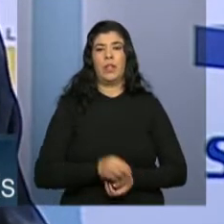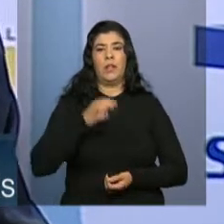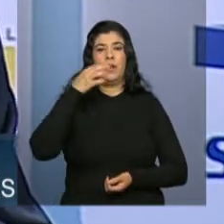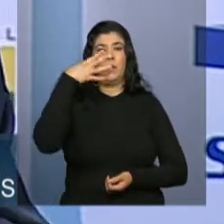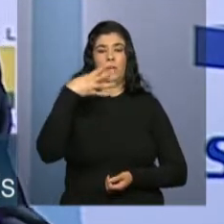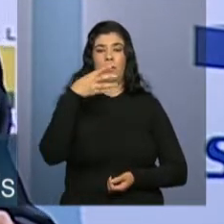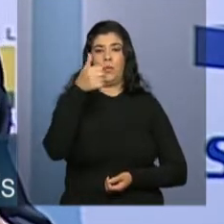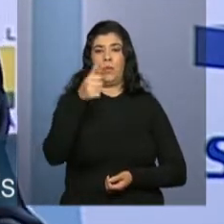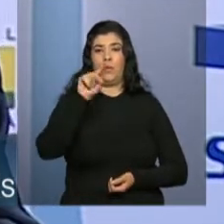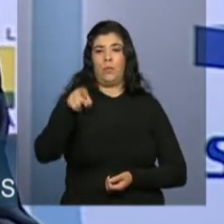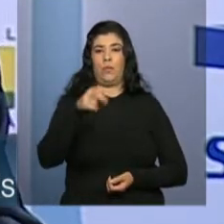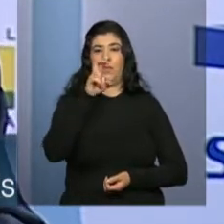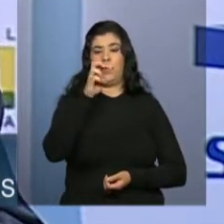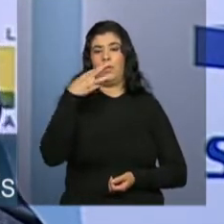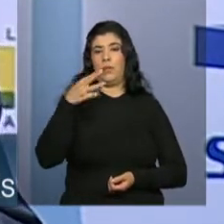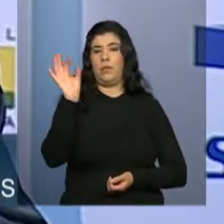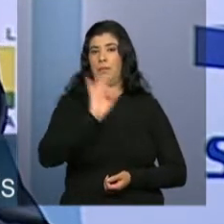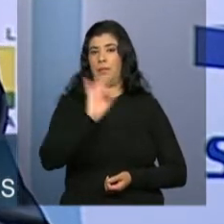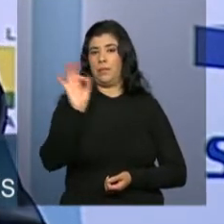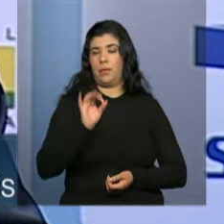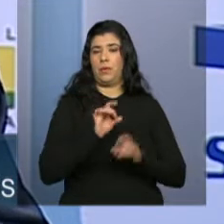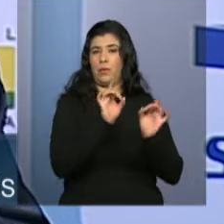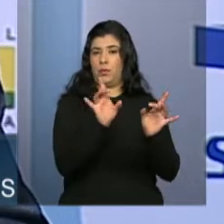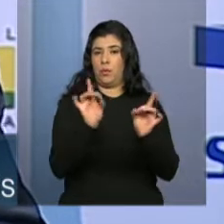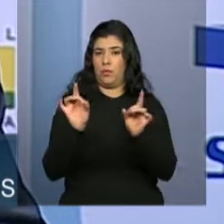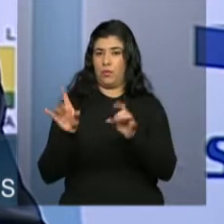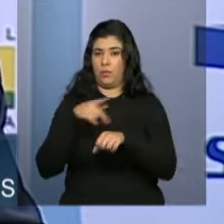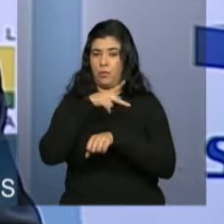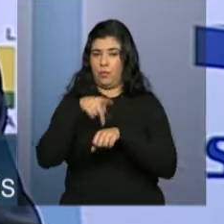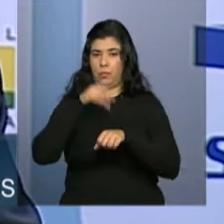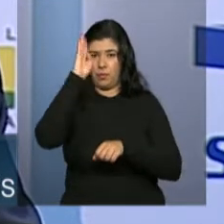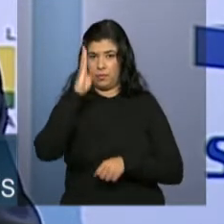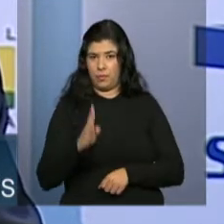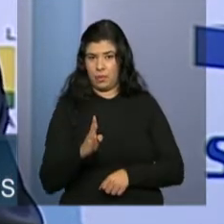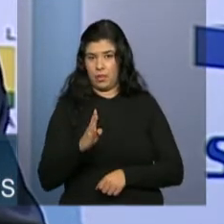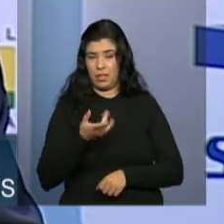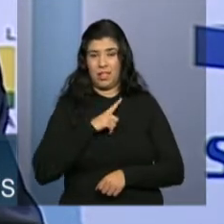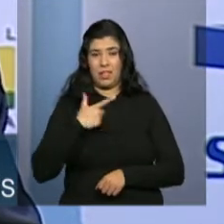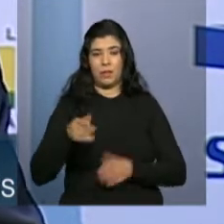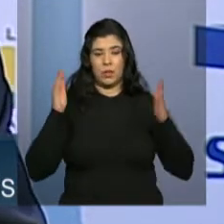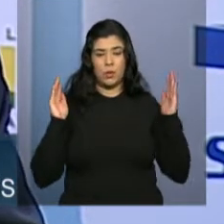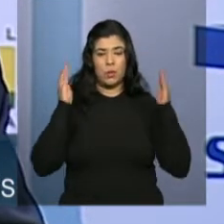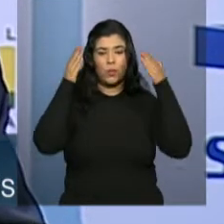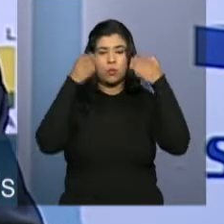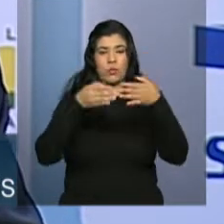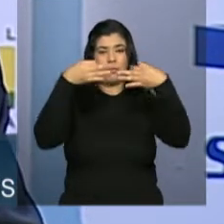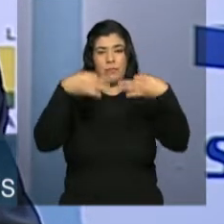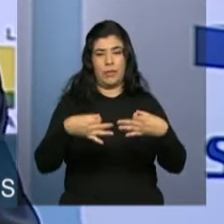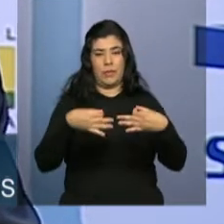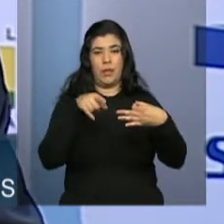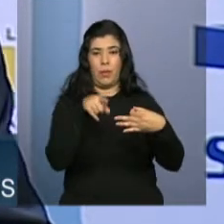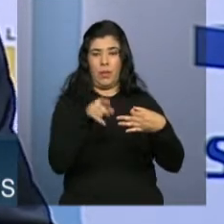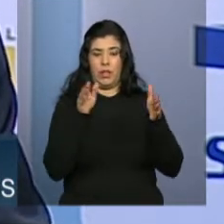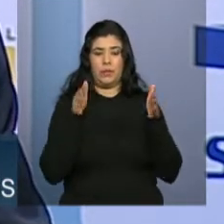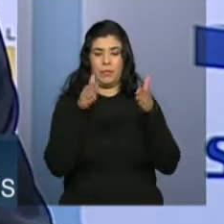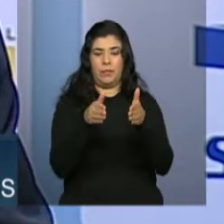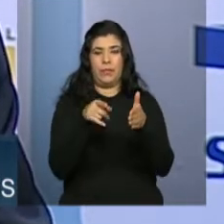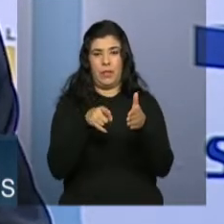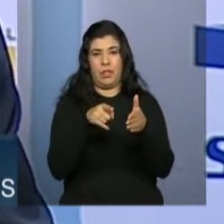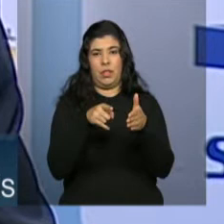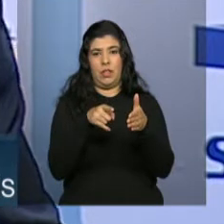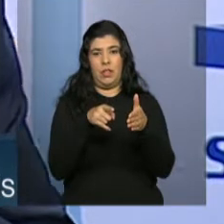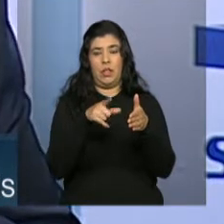41,50 e três por cento do mercado brasileiro fosse não concentrado ou seja esses iam receber o